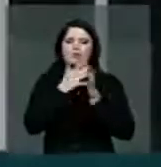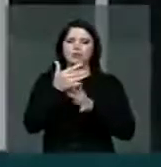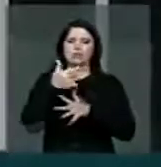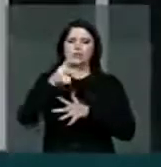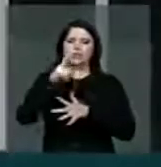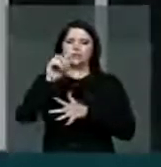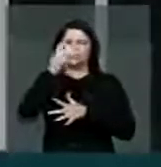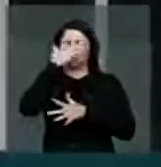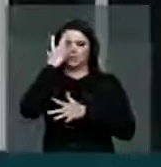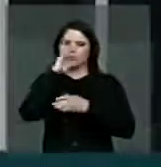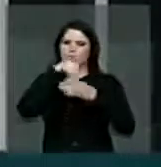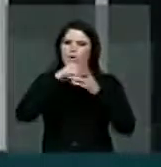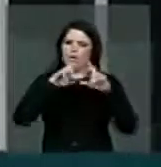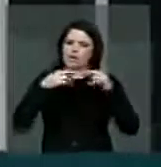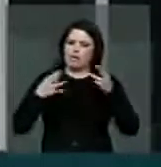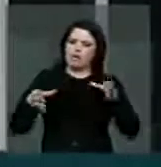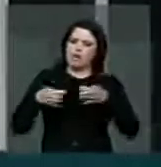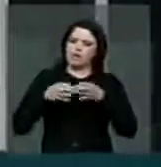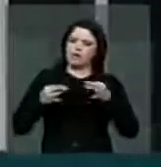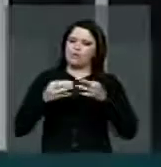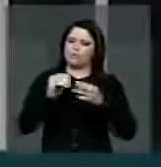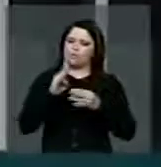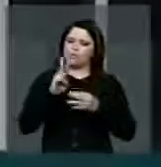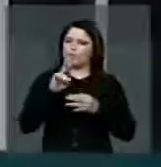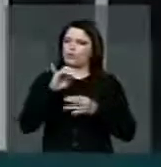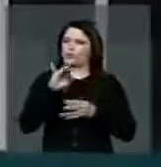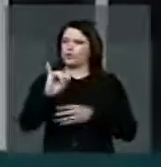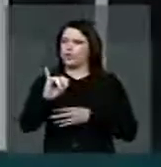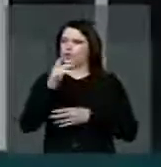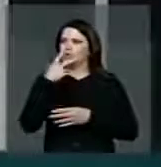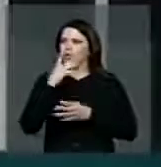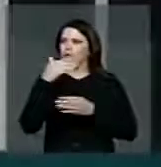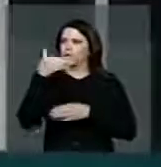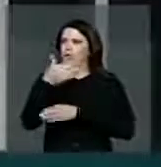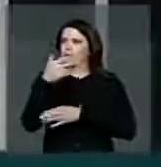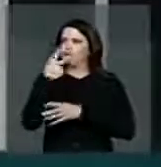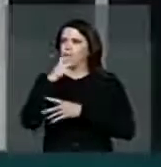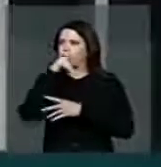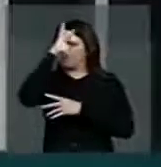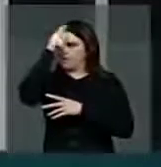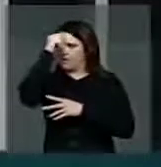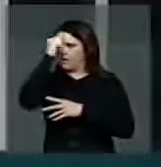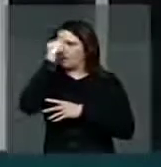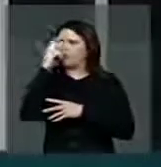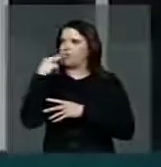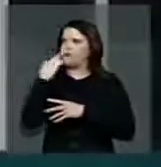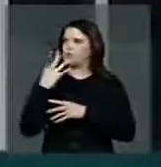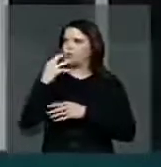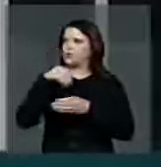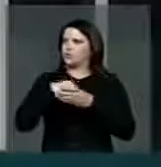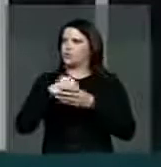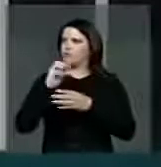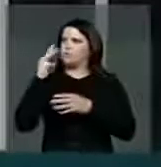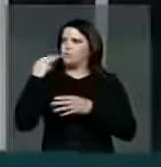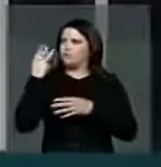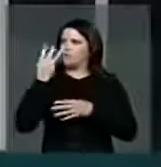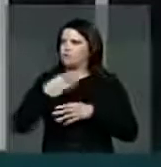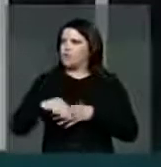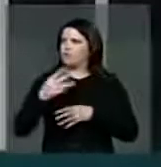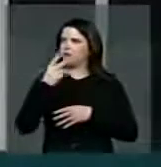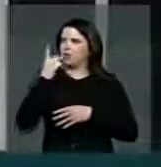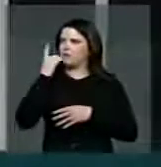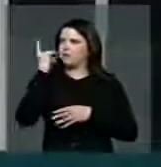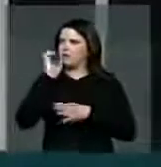pessoas estiveram reunidas no Salão Buriti do Rio Poti Hotel, entre elas prefeitos, vereadores de vários municípios do Maranhão, deputados